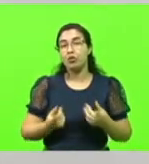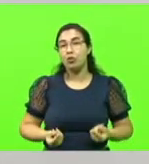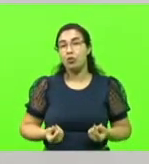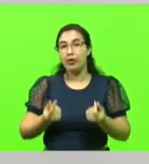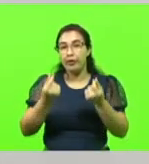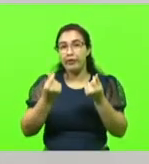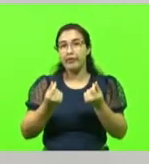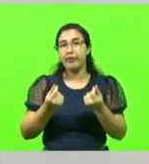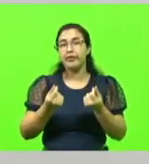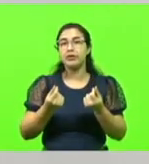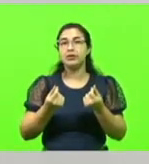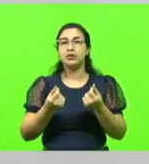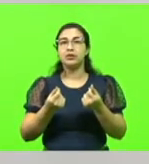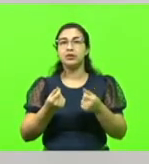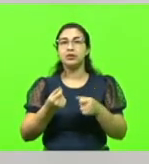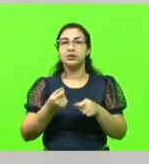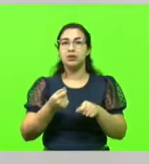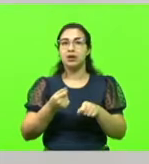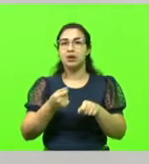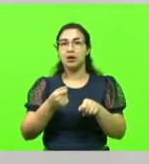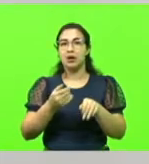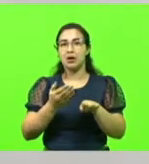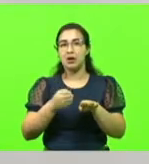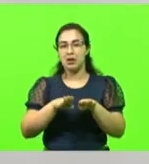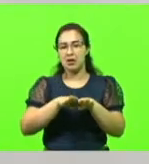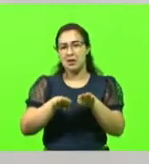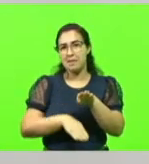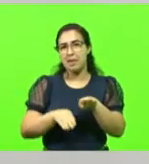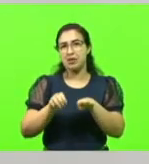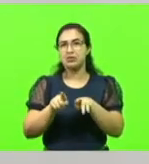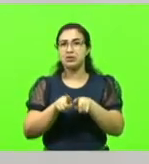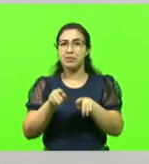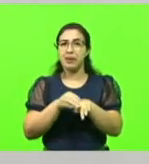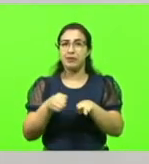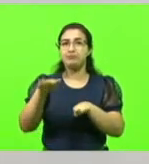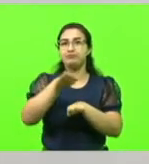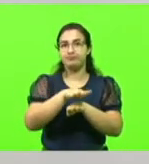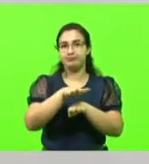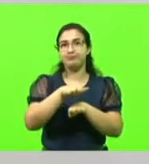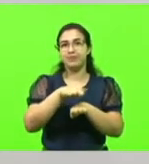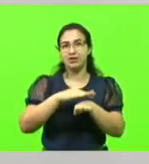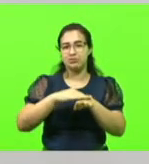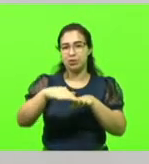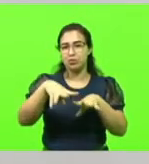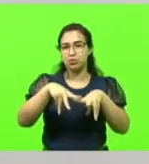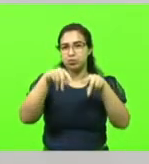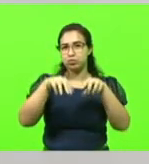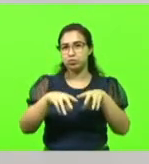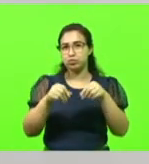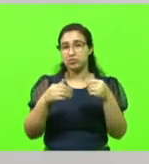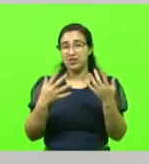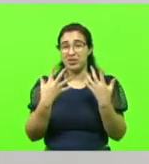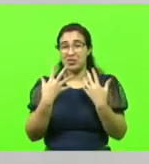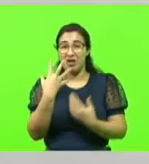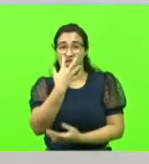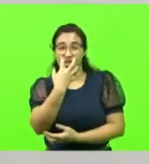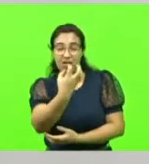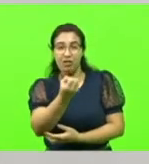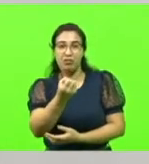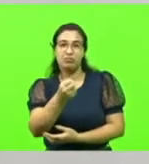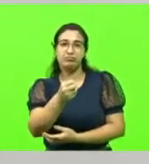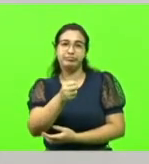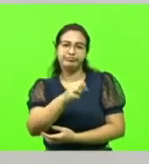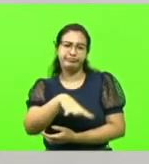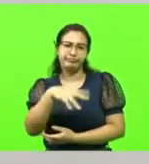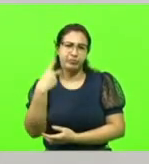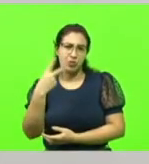subsolo e em cima do solo também, com a mais absoluta certeza. Então, ela não oferece nenhum tipo de atrativo para a comunidade política,